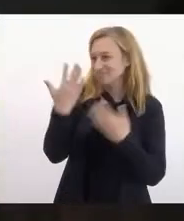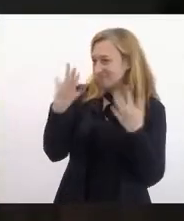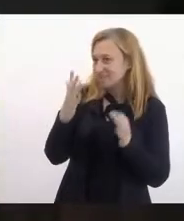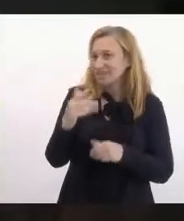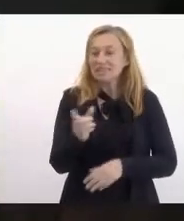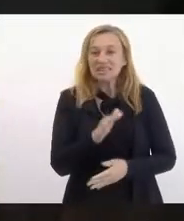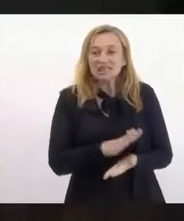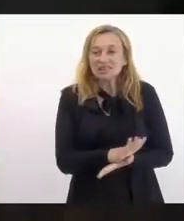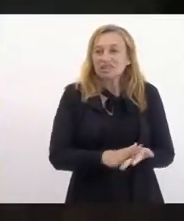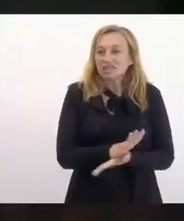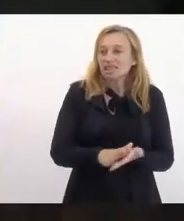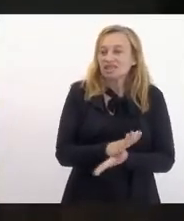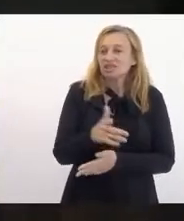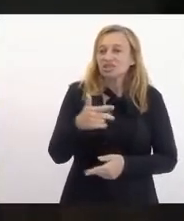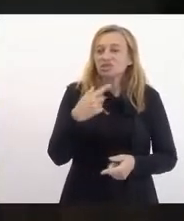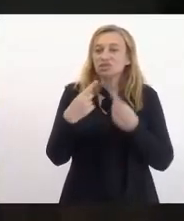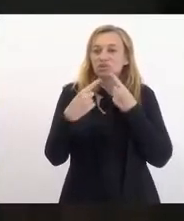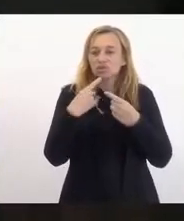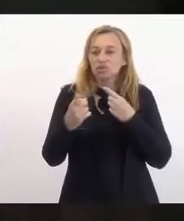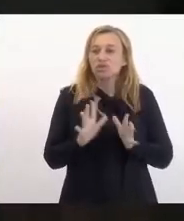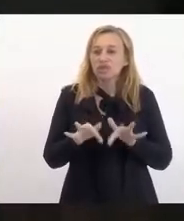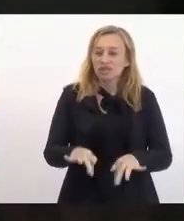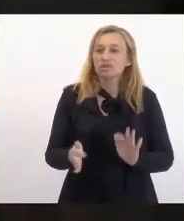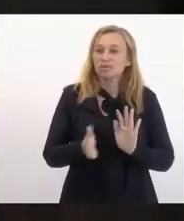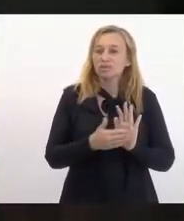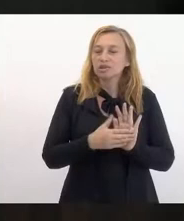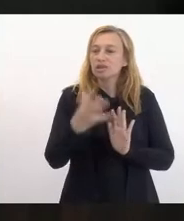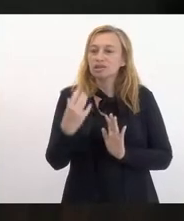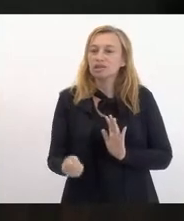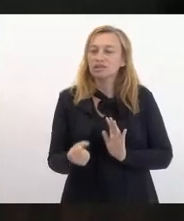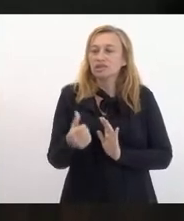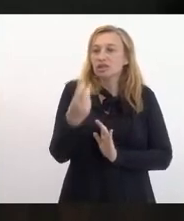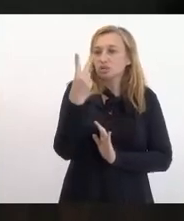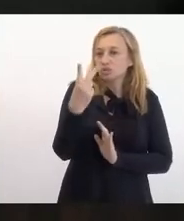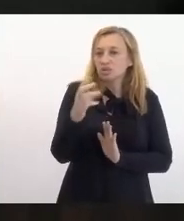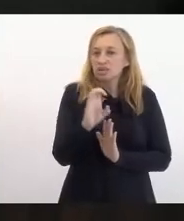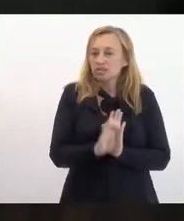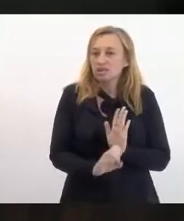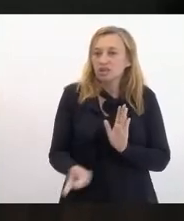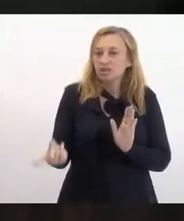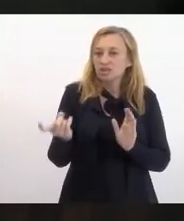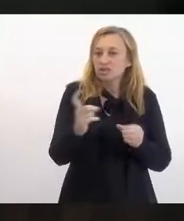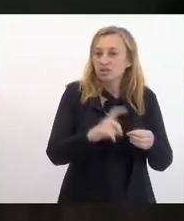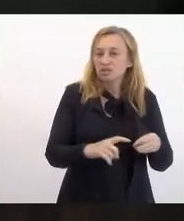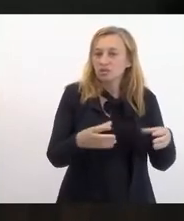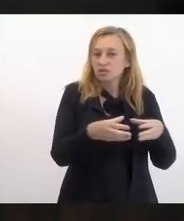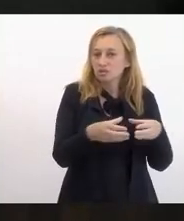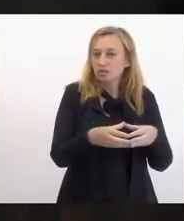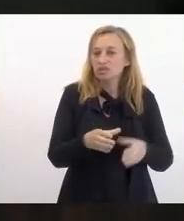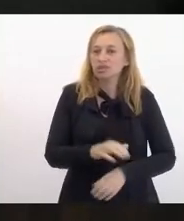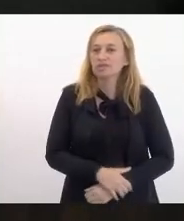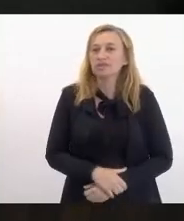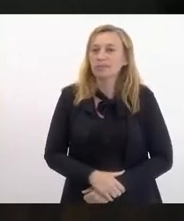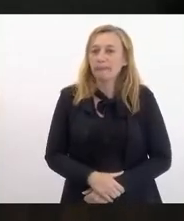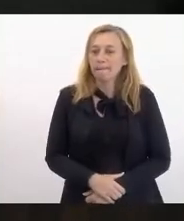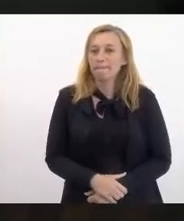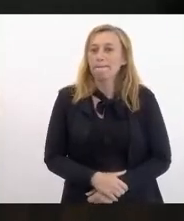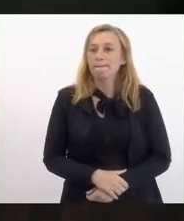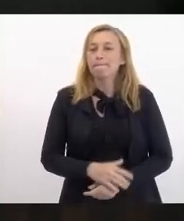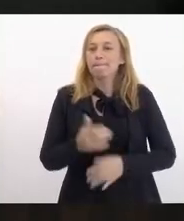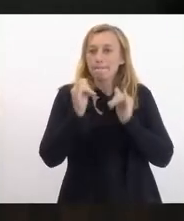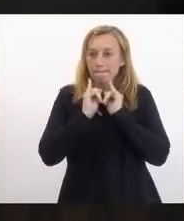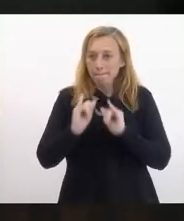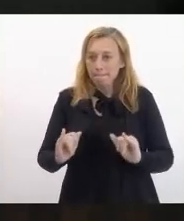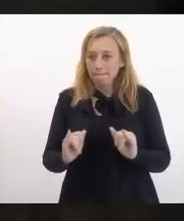Parabéns. Não havendo mais quem queira discutir, encerrada a discussão, a presente proposta recebeu duas emendas e retorna às comissões.